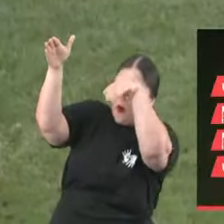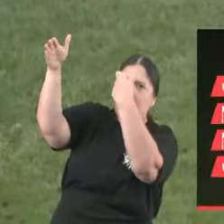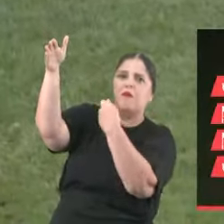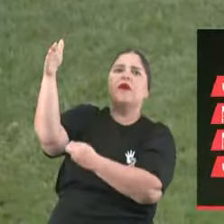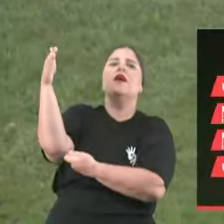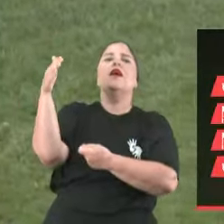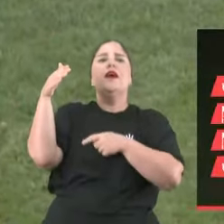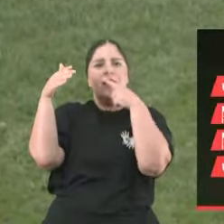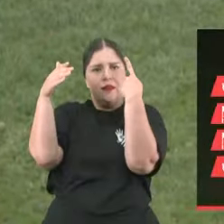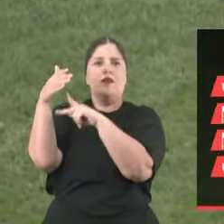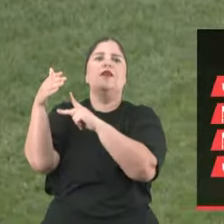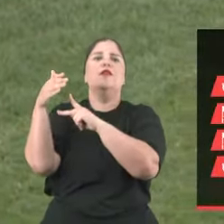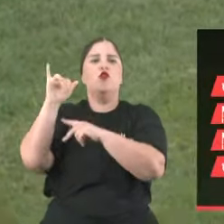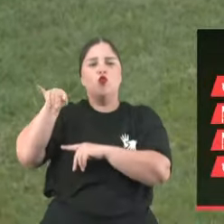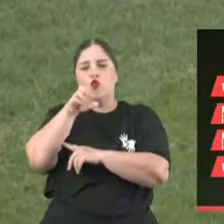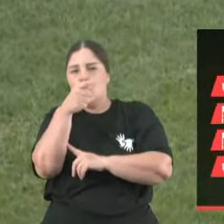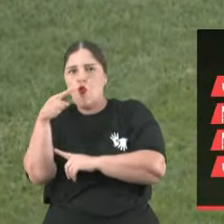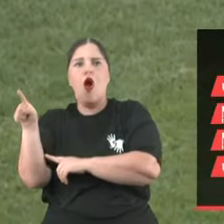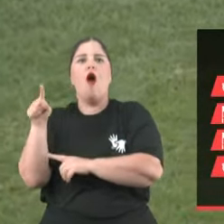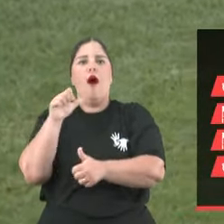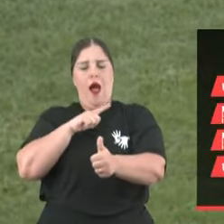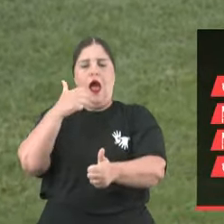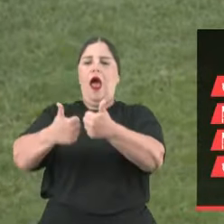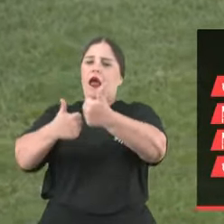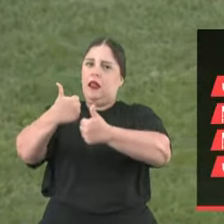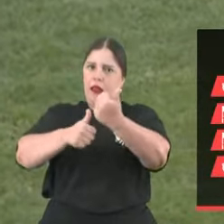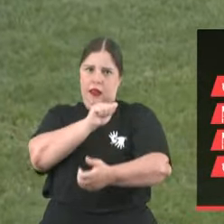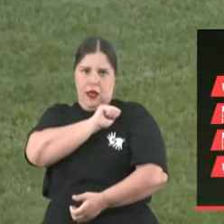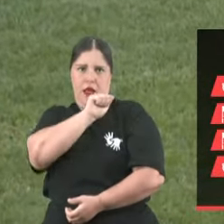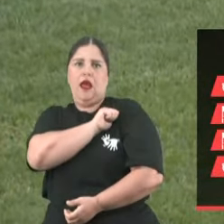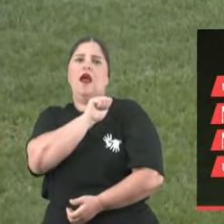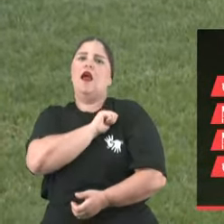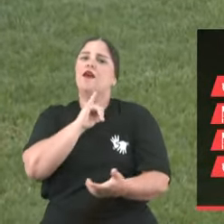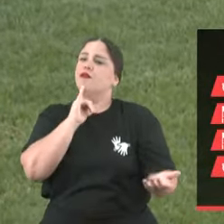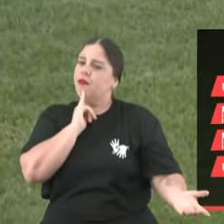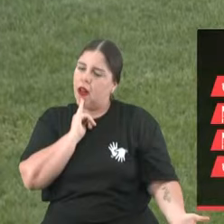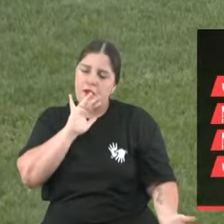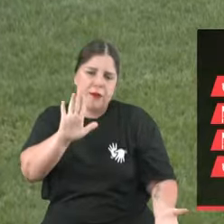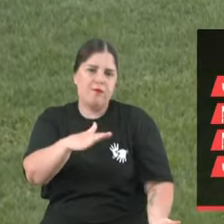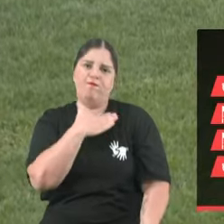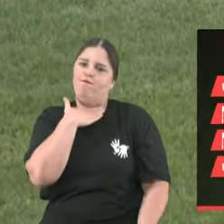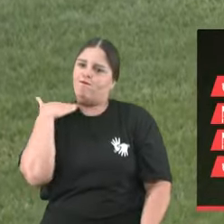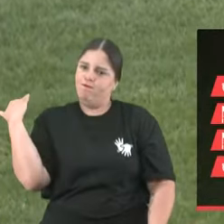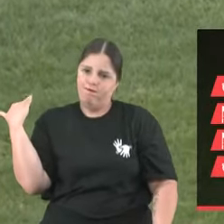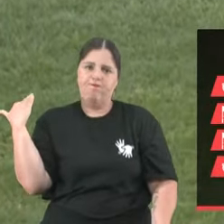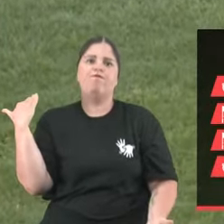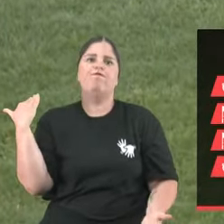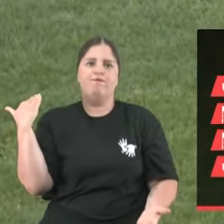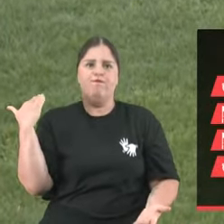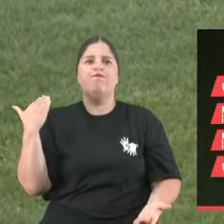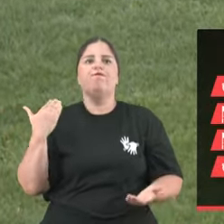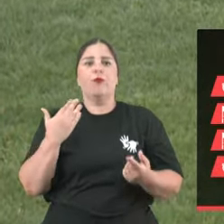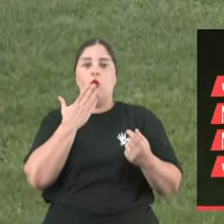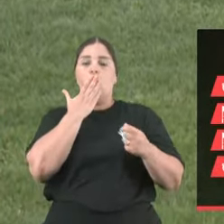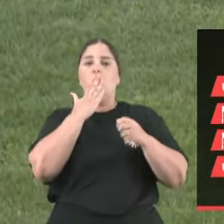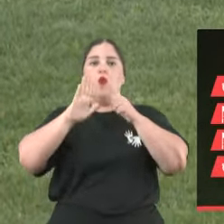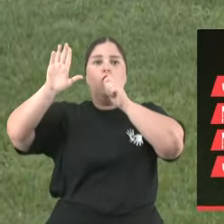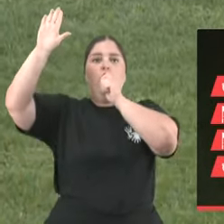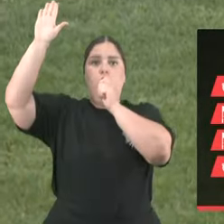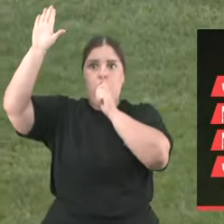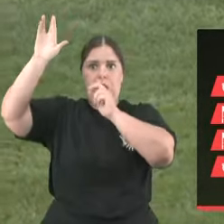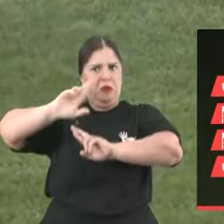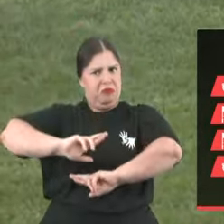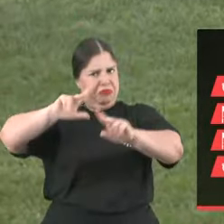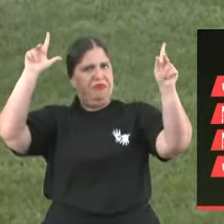atleta que passou por aqui, né, e que infelizmente nos deixou muito cedo. Hoje a arbitragem, ela é diferente, ela é